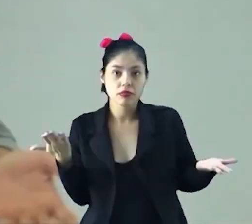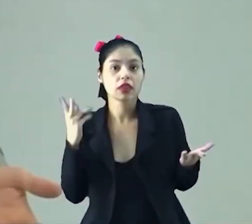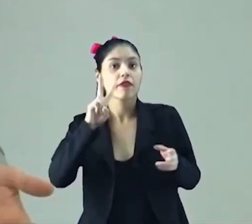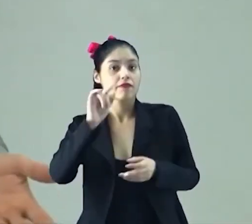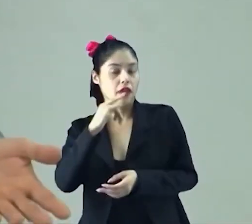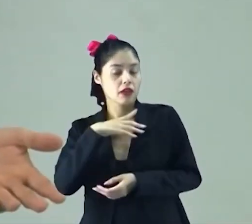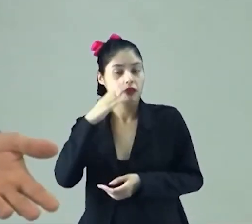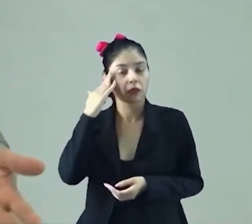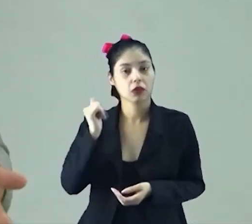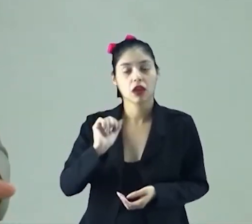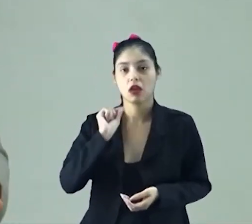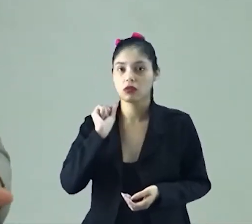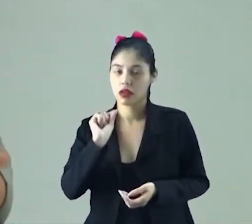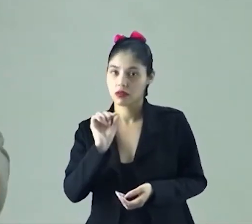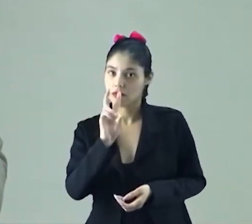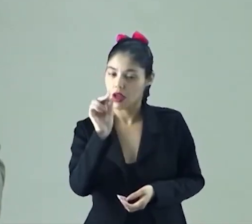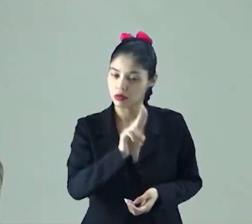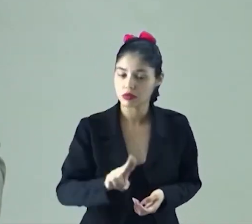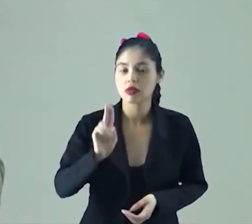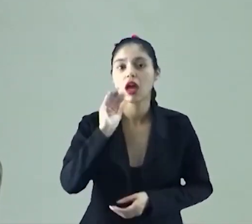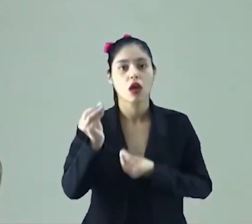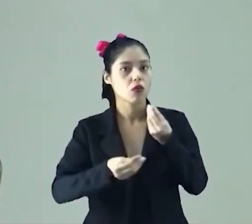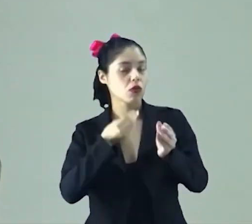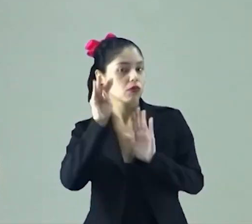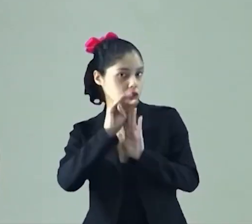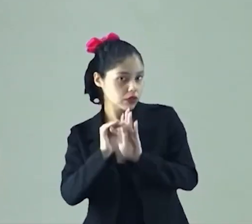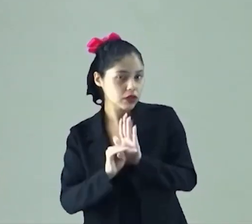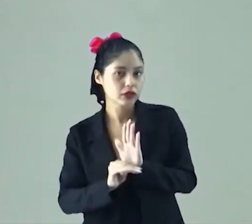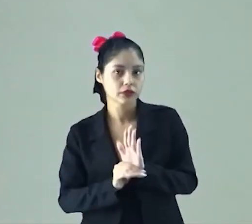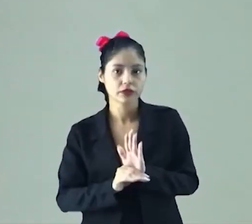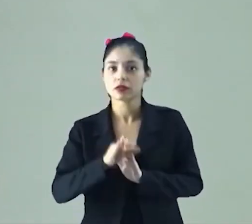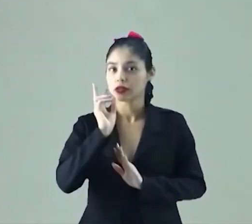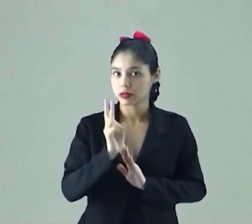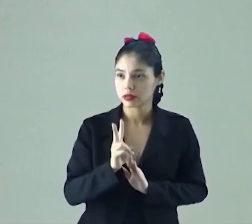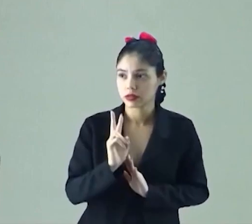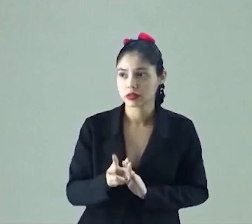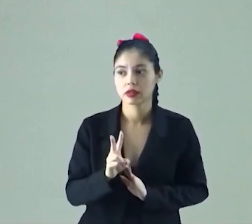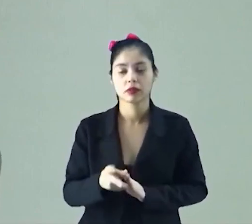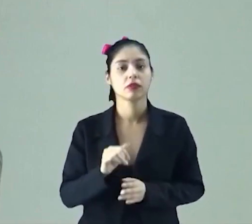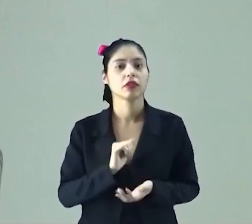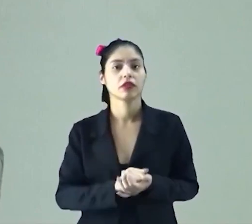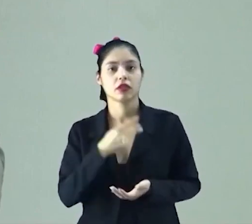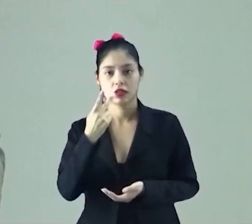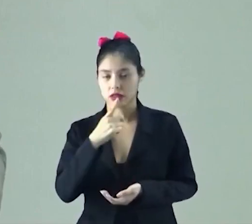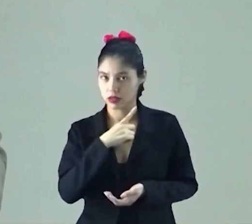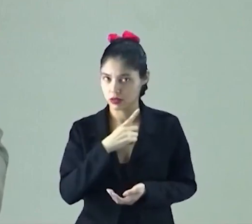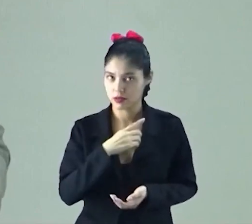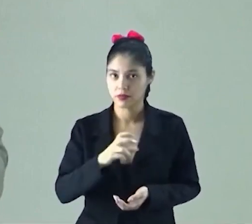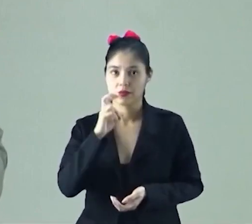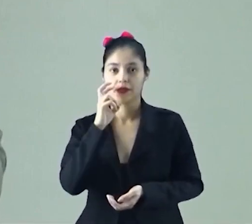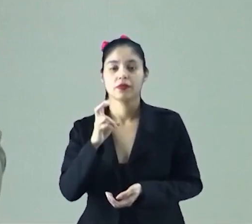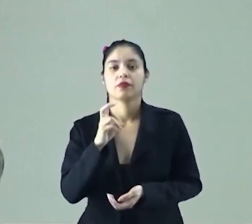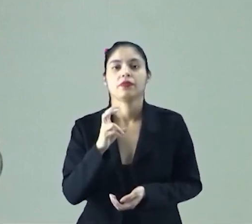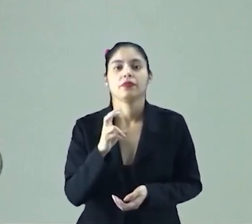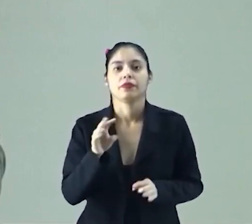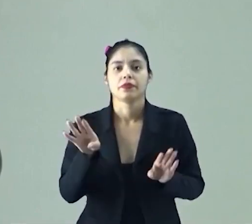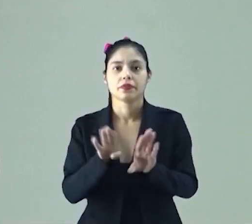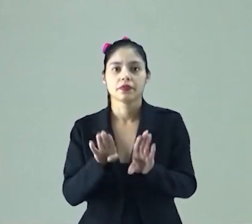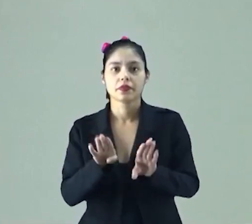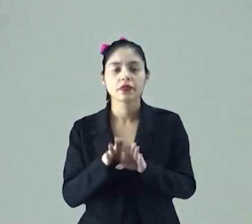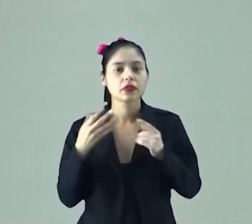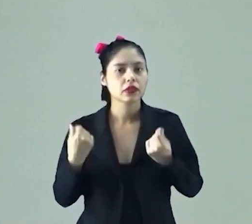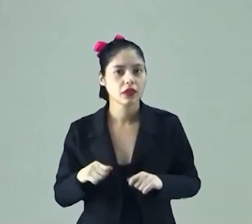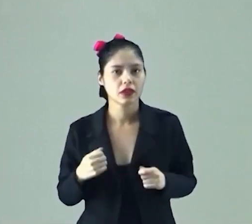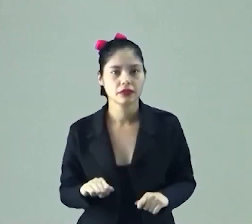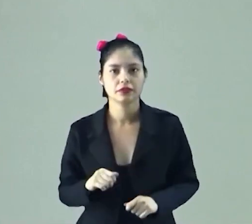Vai depender daquilo que você vai usar como classificação. Eu sempre parto do princípio que tem 5 reinos, mas aí eu tenho que saber